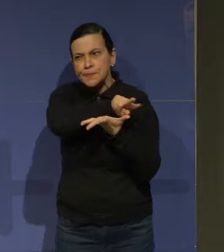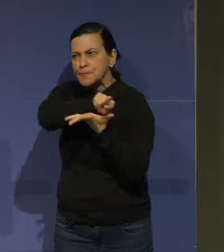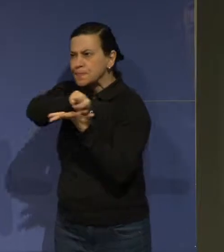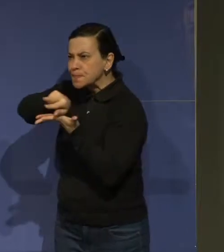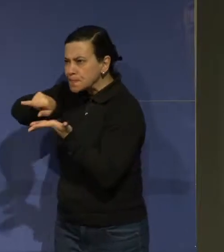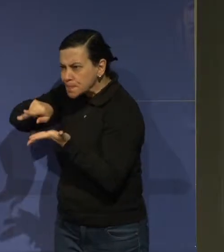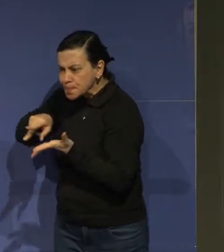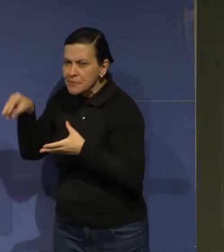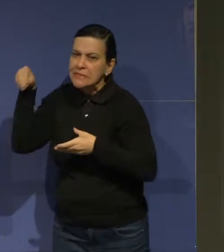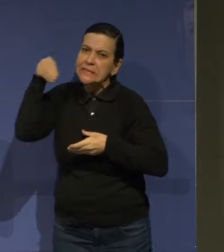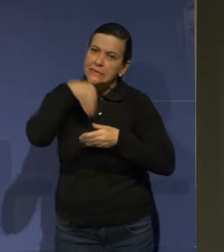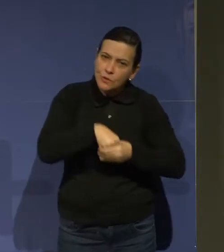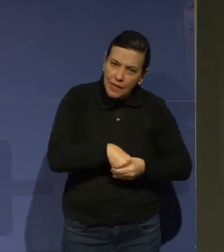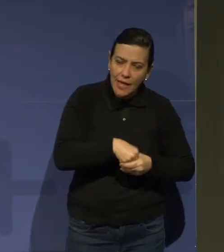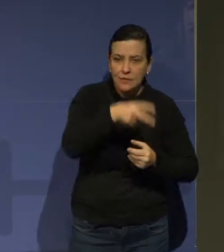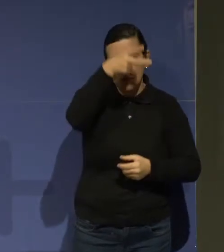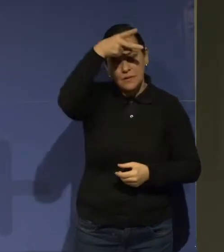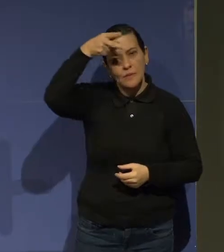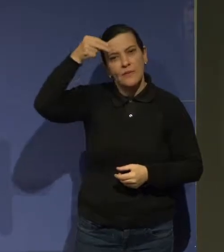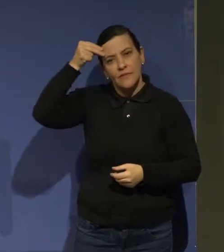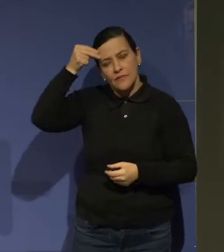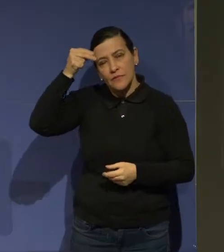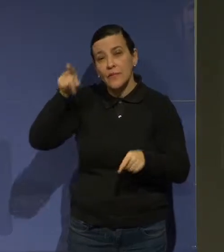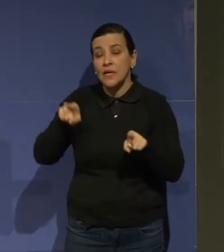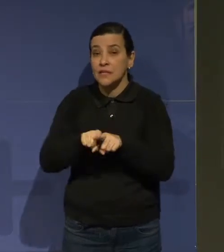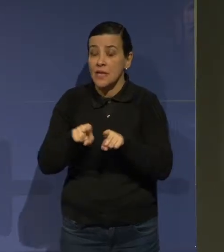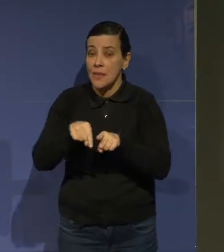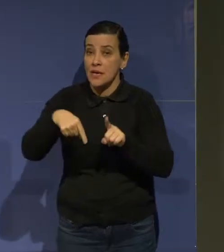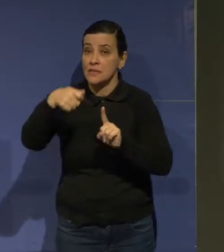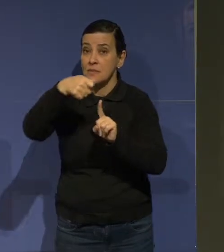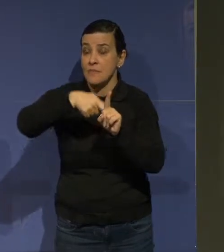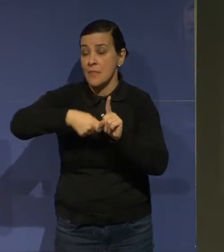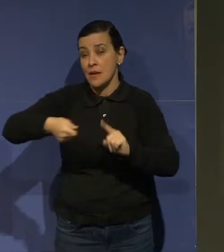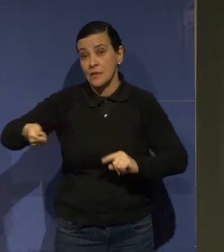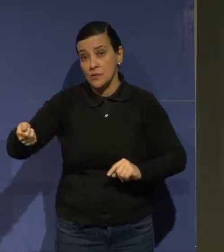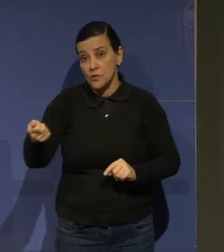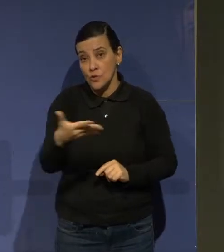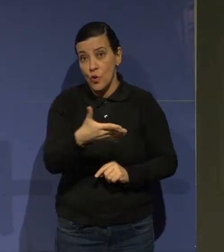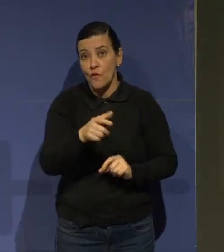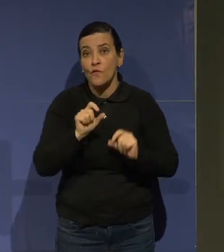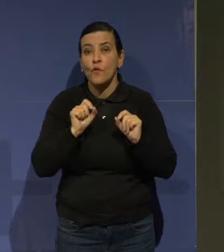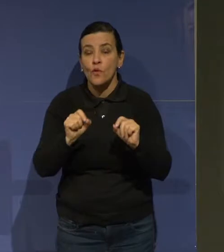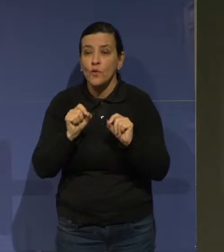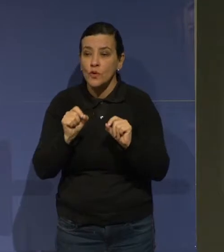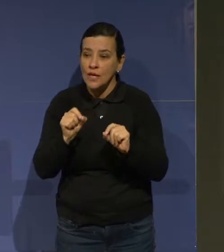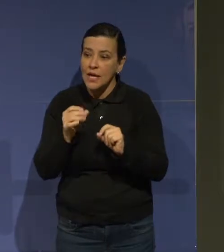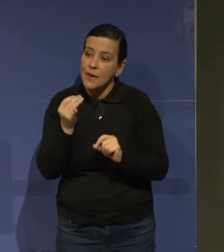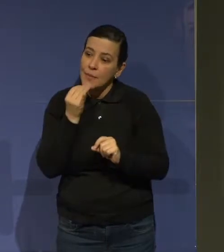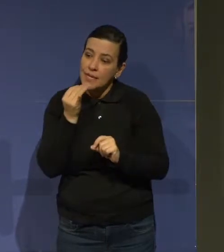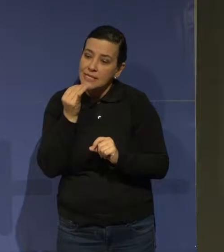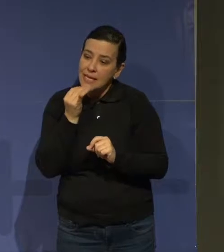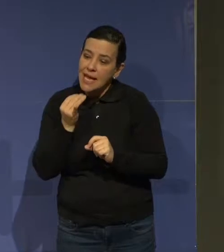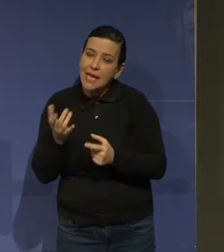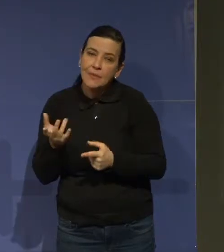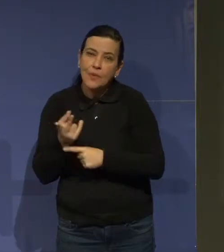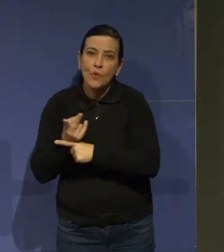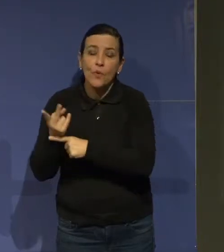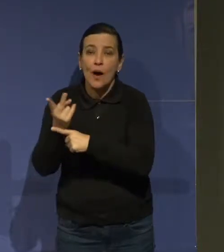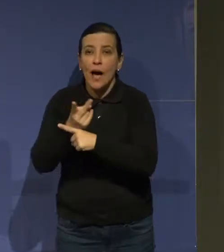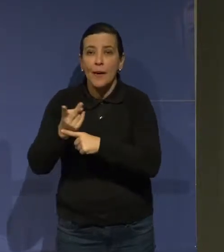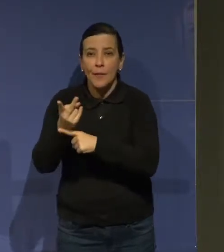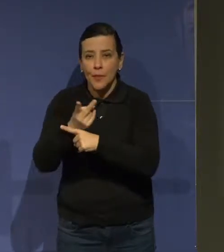E agora, daqui a mês, a gente está lançando a navegação patrocinada, porque, para um munícipe